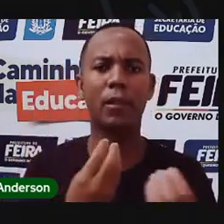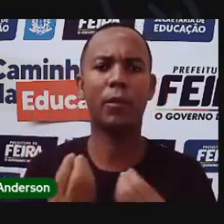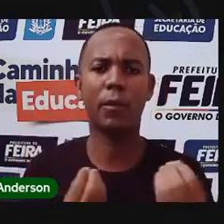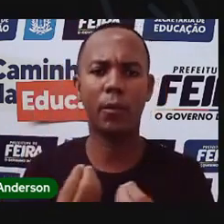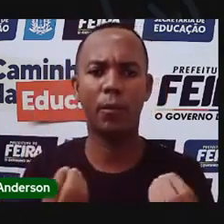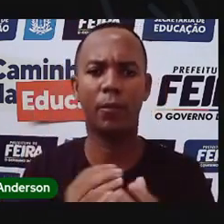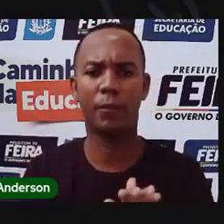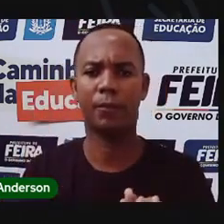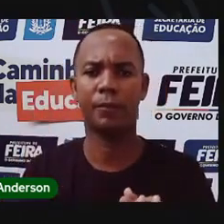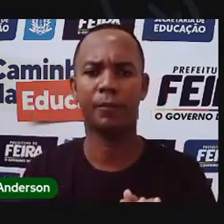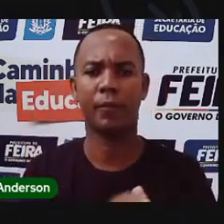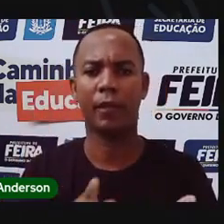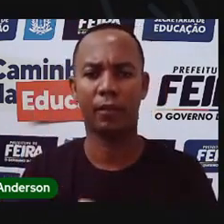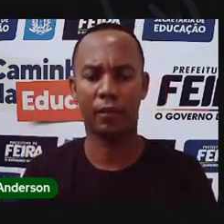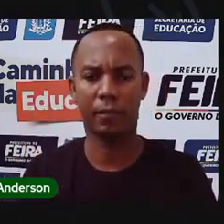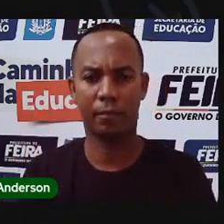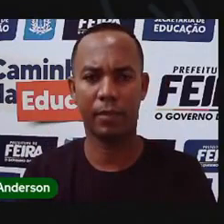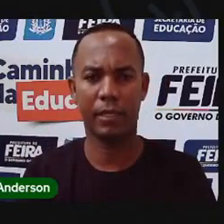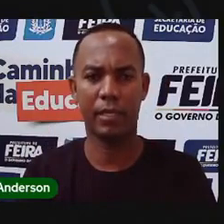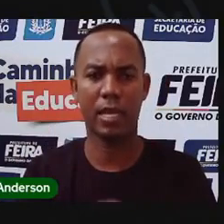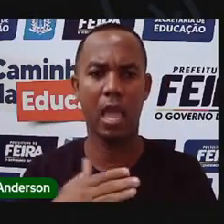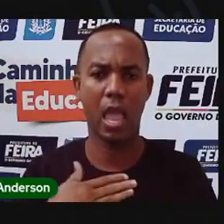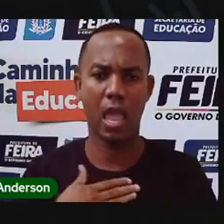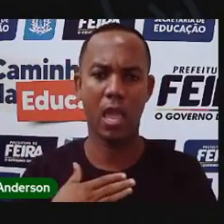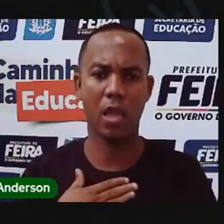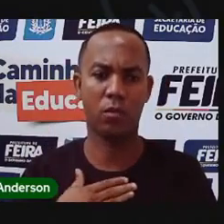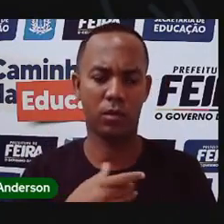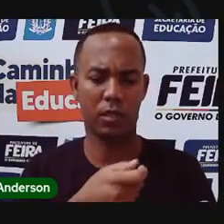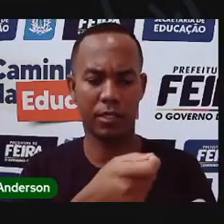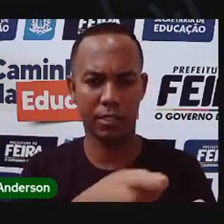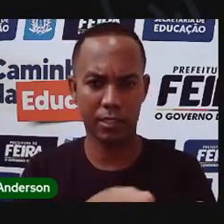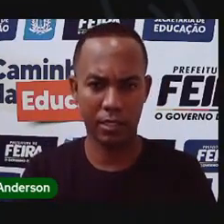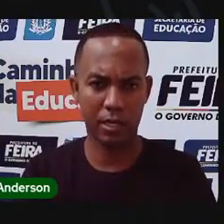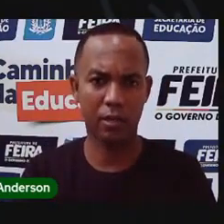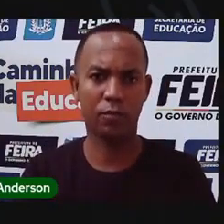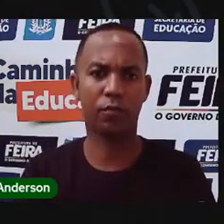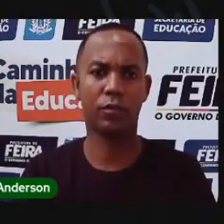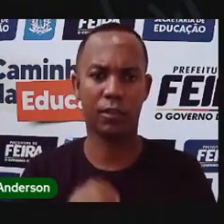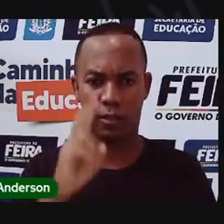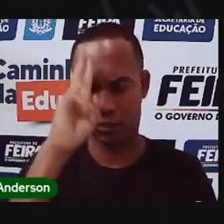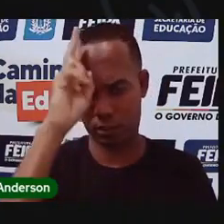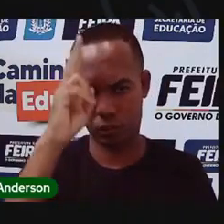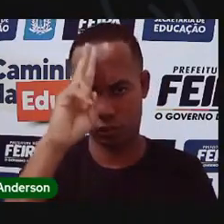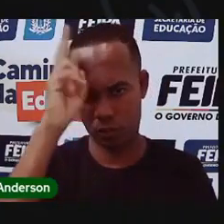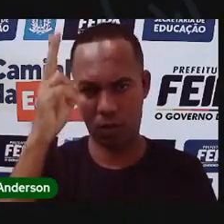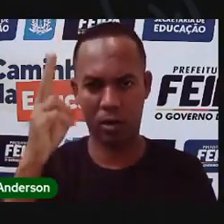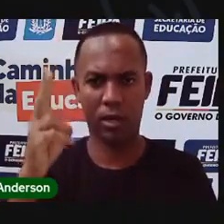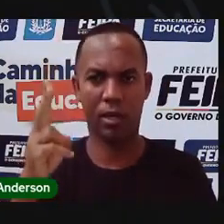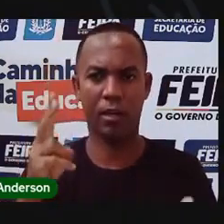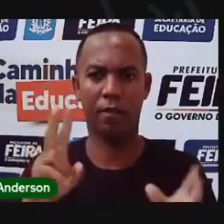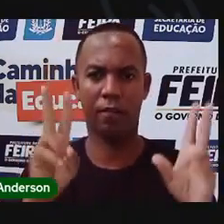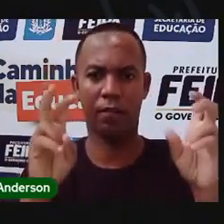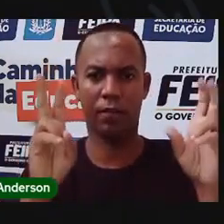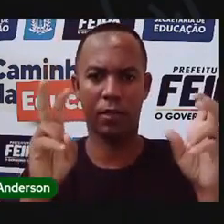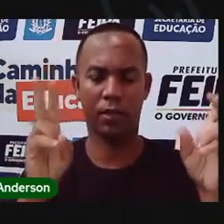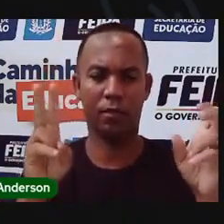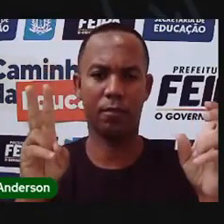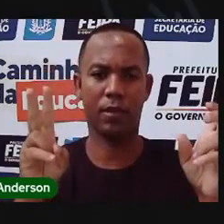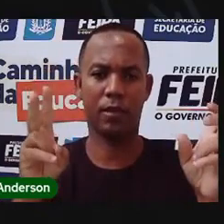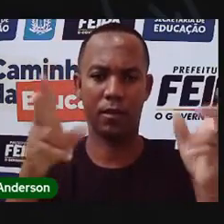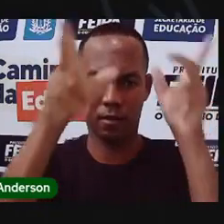Se eu escrevo, como foi o caso desse livreto aqui, desse cordel, uma história sobre Lampião, é uma história sobre a